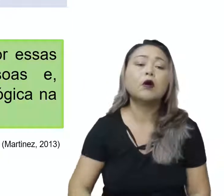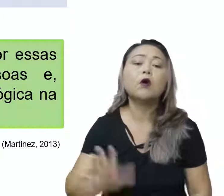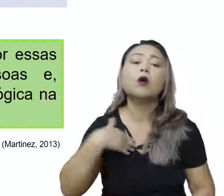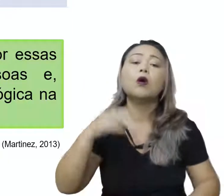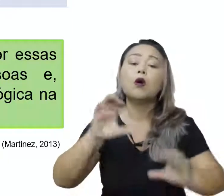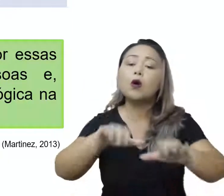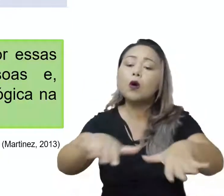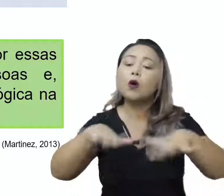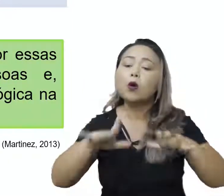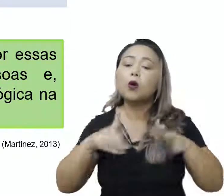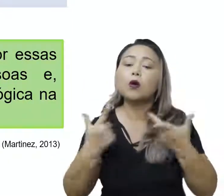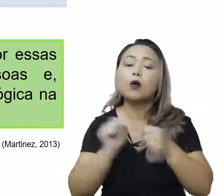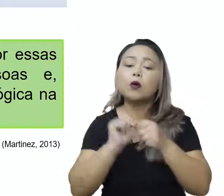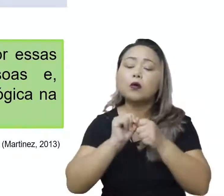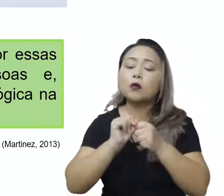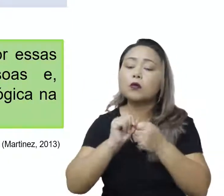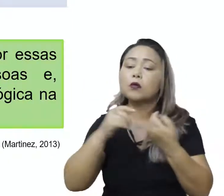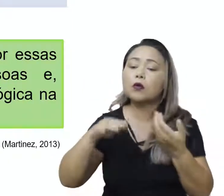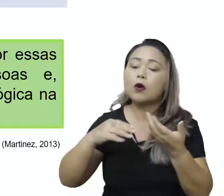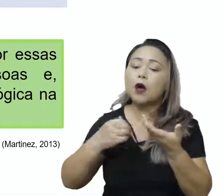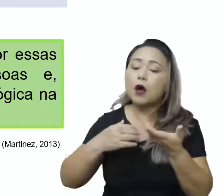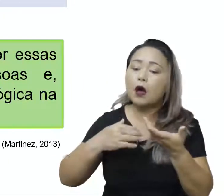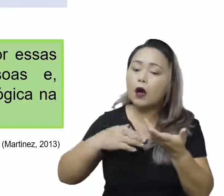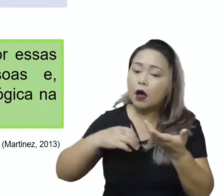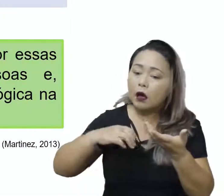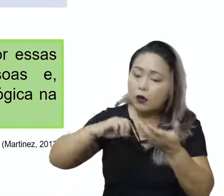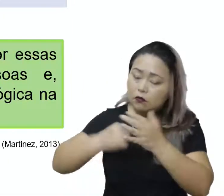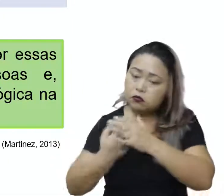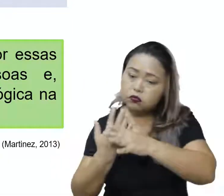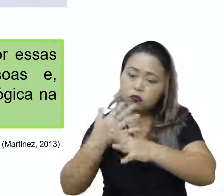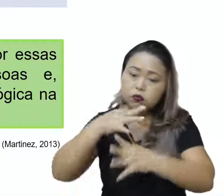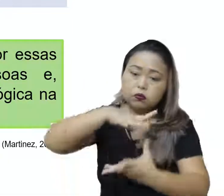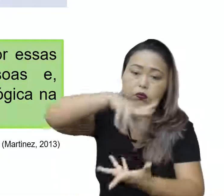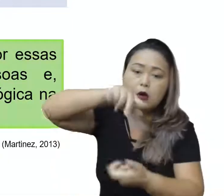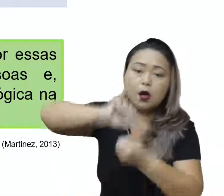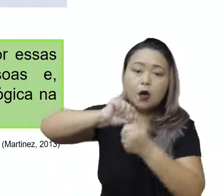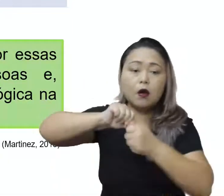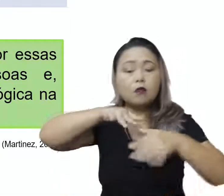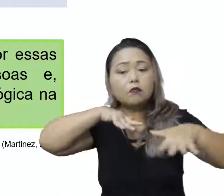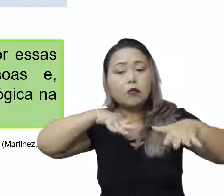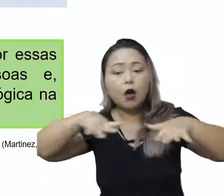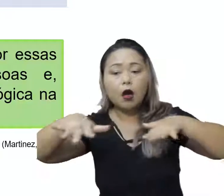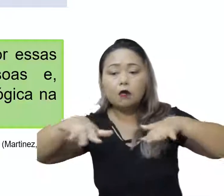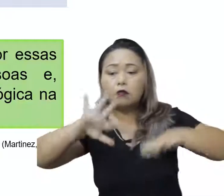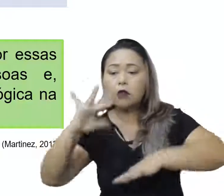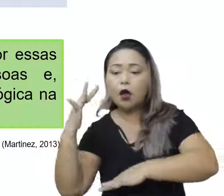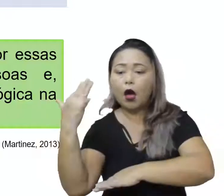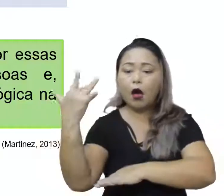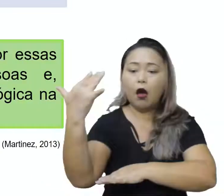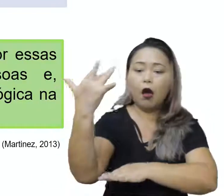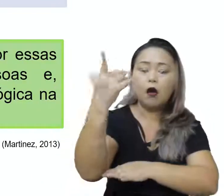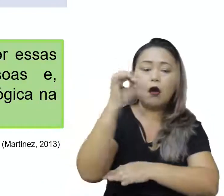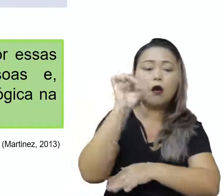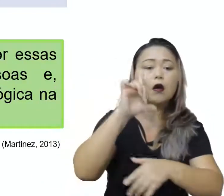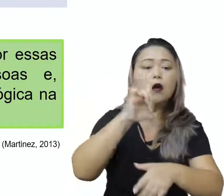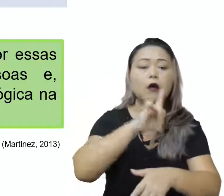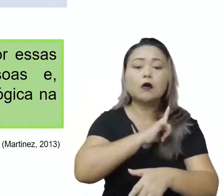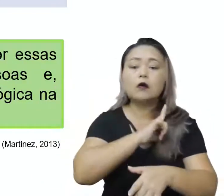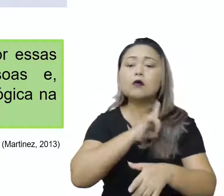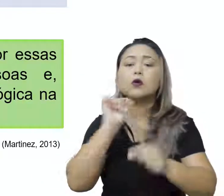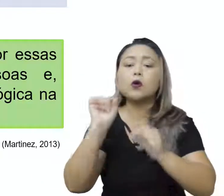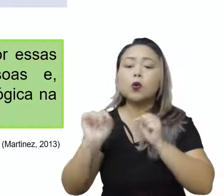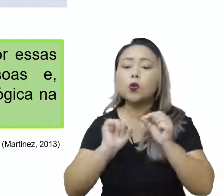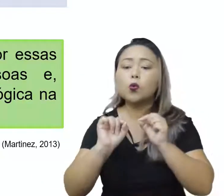Conferências ecológicas e movimentos ambientalistas. Os movimentos ambientalistas agem por meio